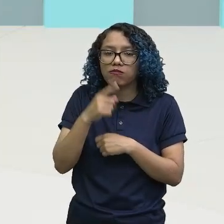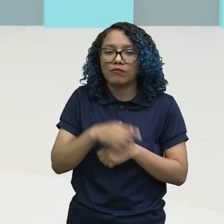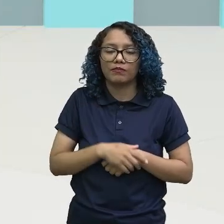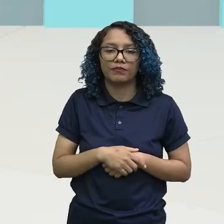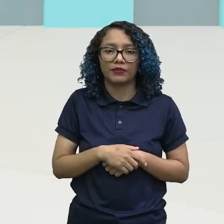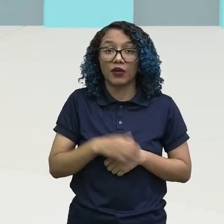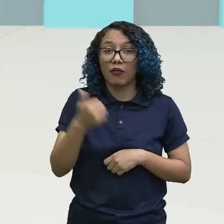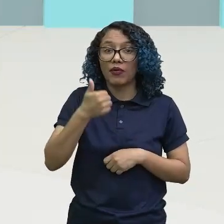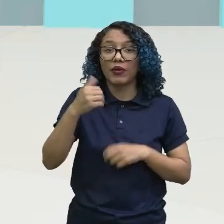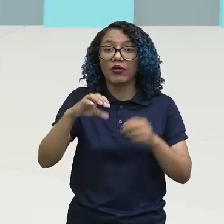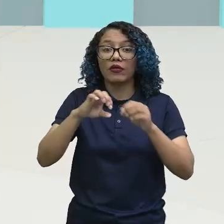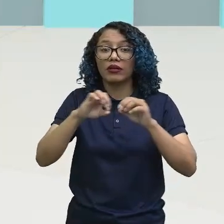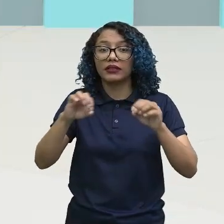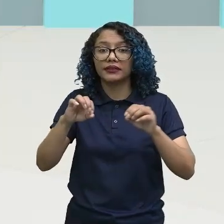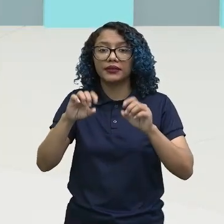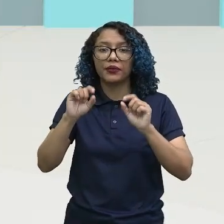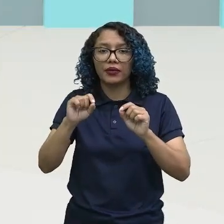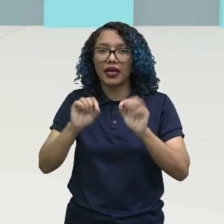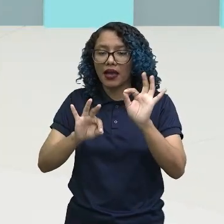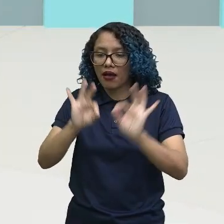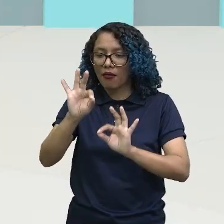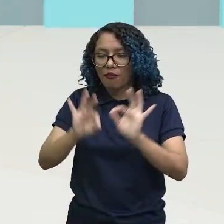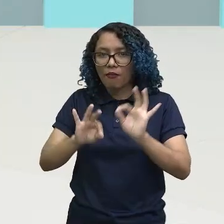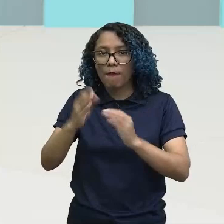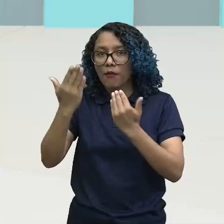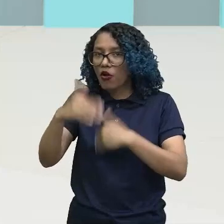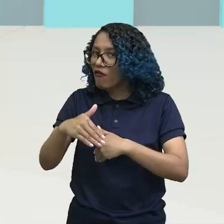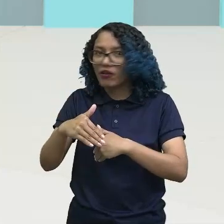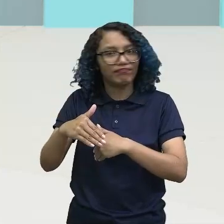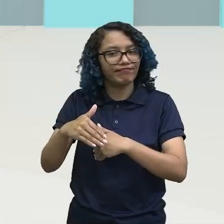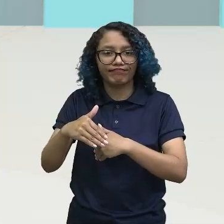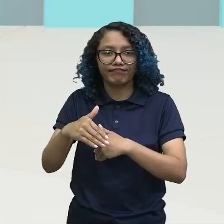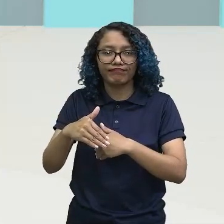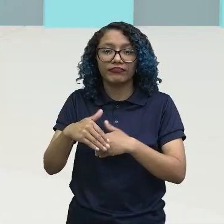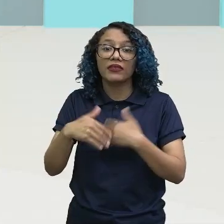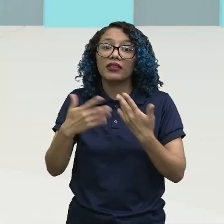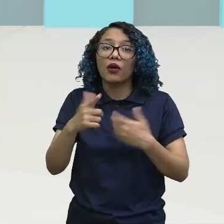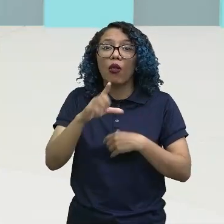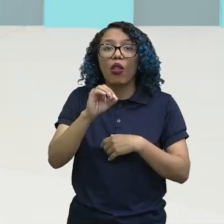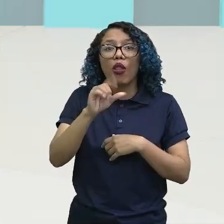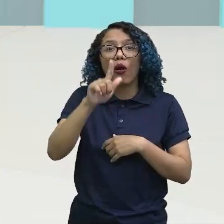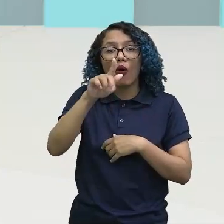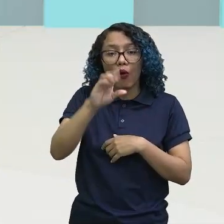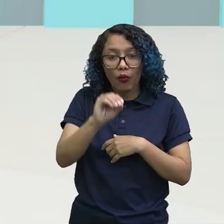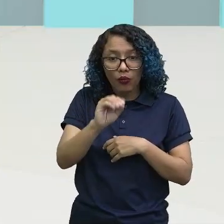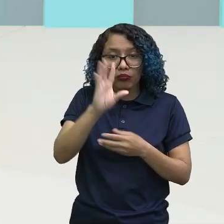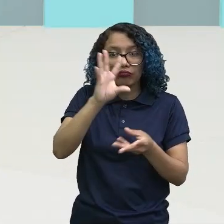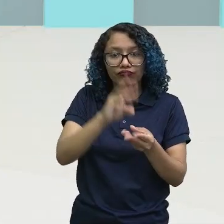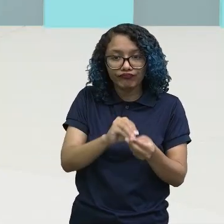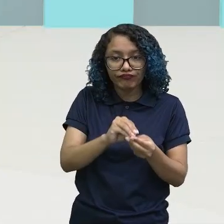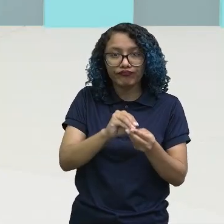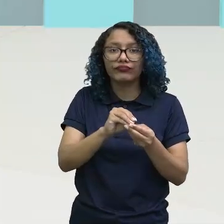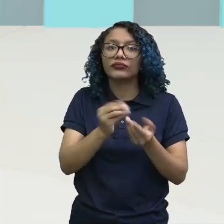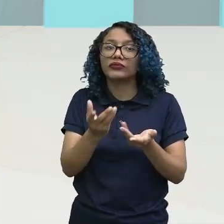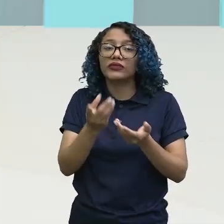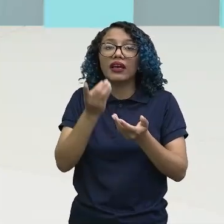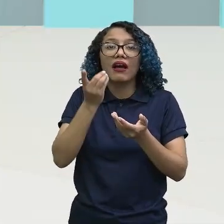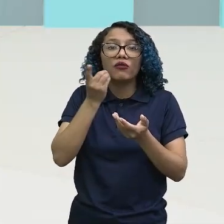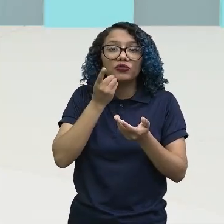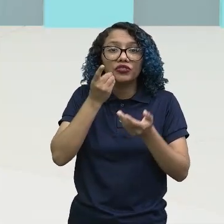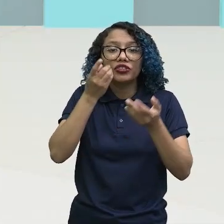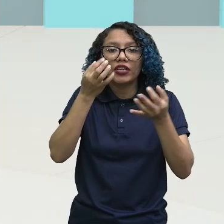prova, e aí há o quê? Uma conclusão. Logo, não poderá aplicar na data